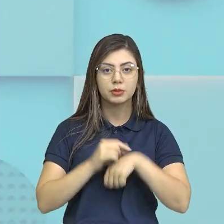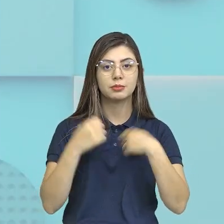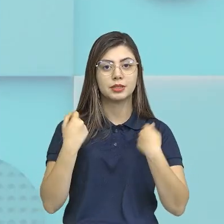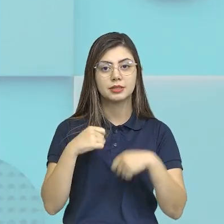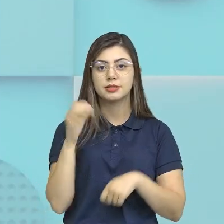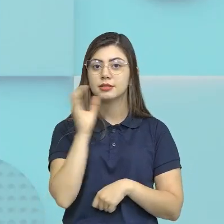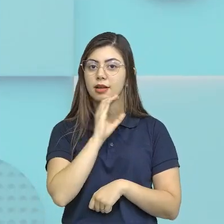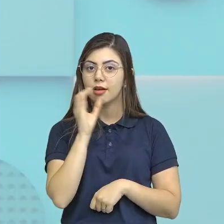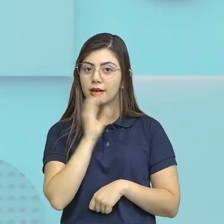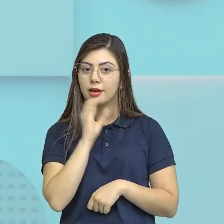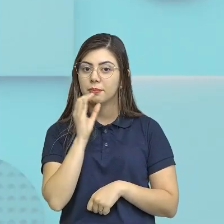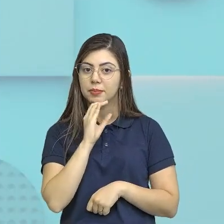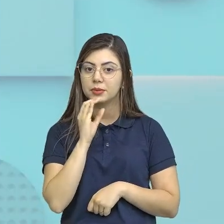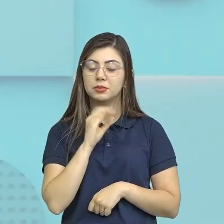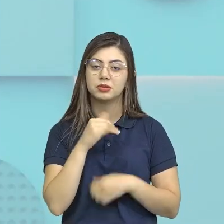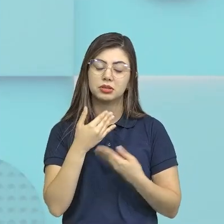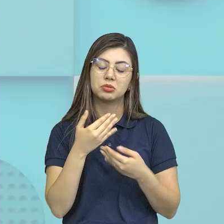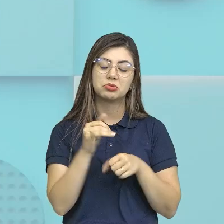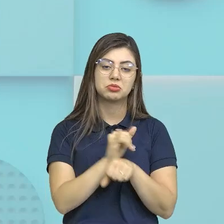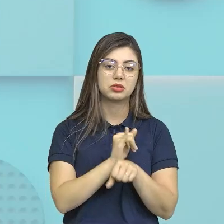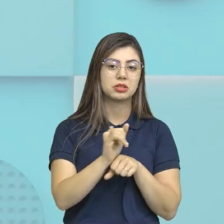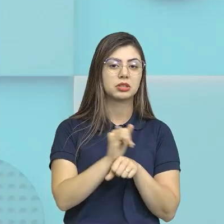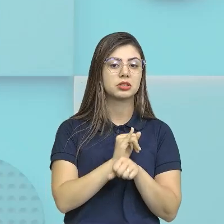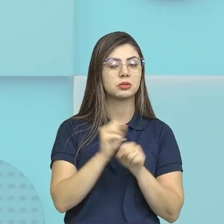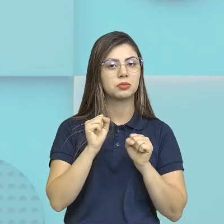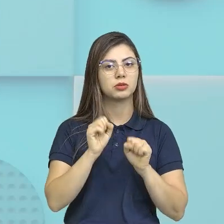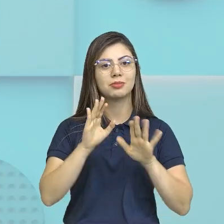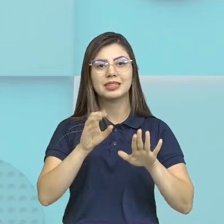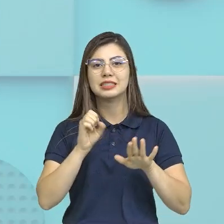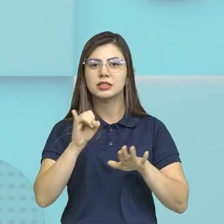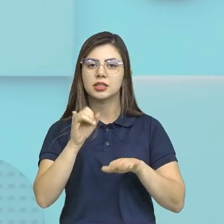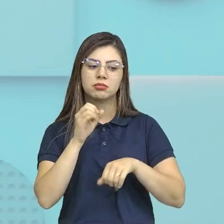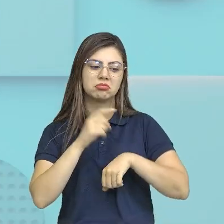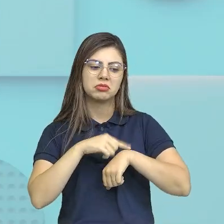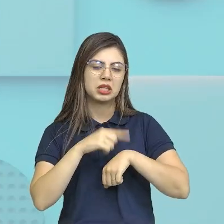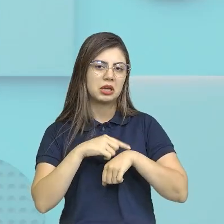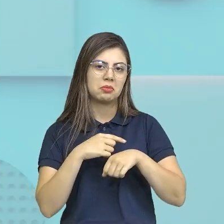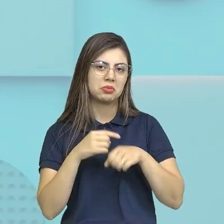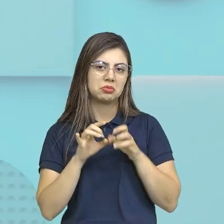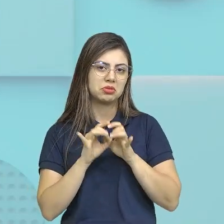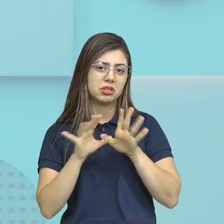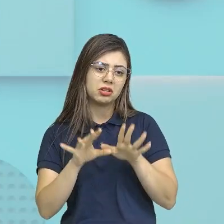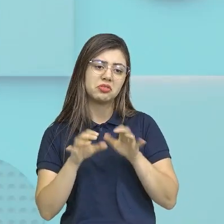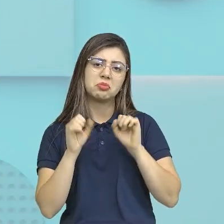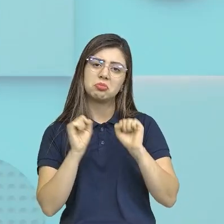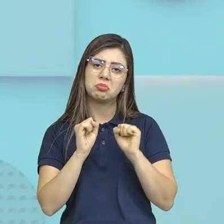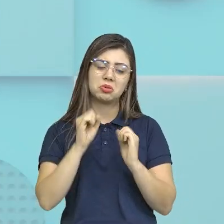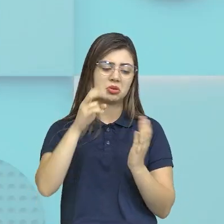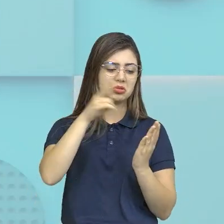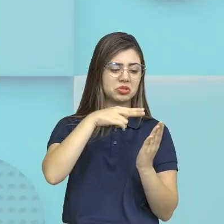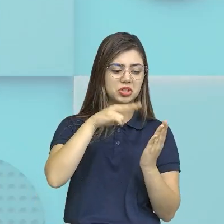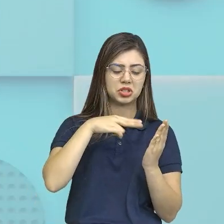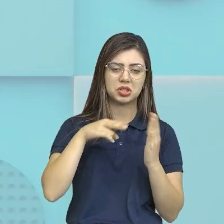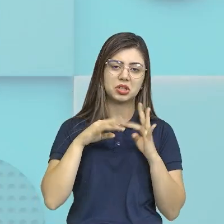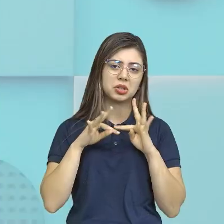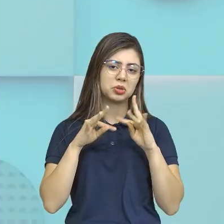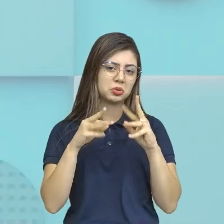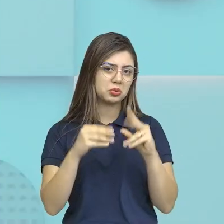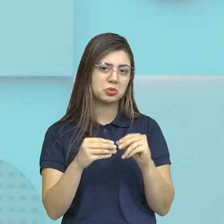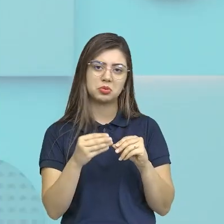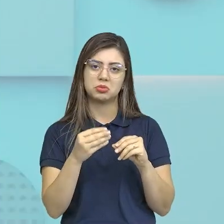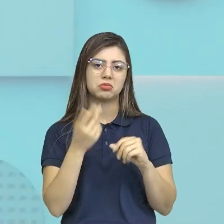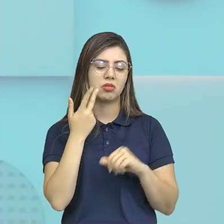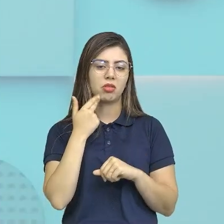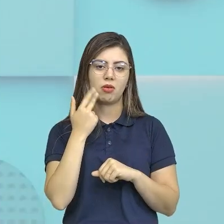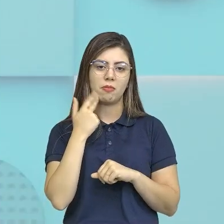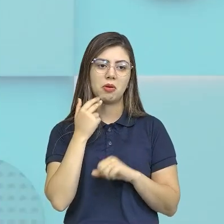texto. Se for uma leitura livre, com muito tempo, aí não, aí lê com vontade, aproveita, sublinha novo vocabulário,